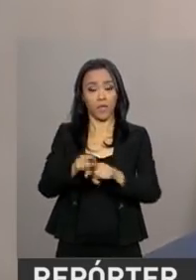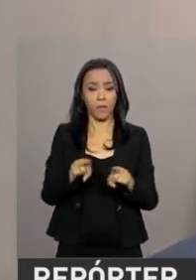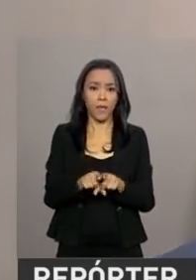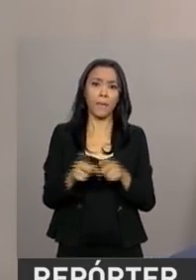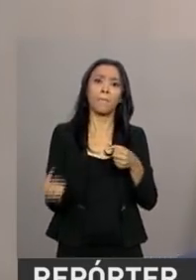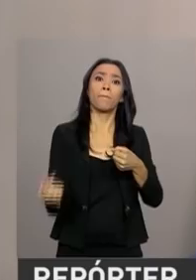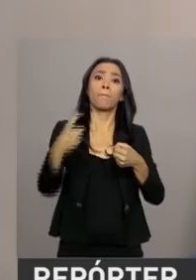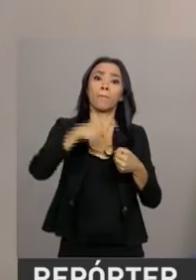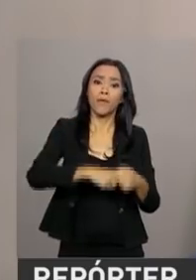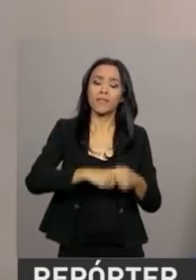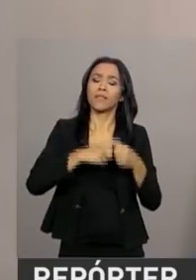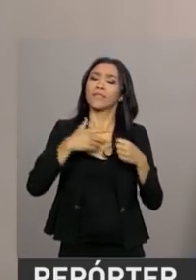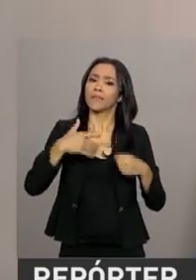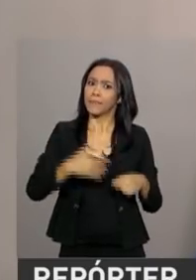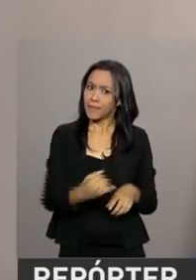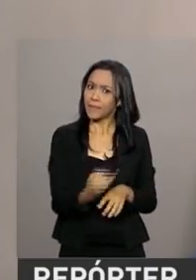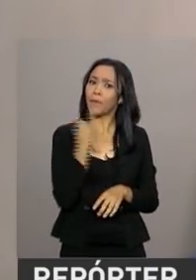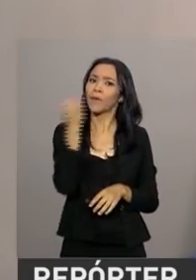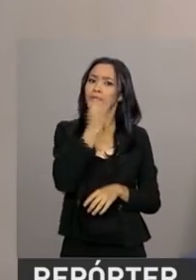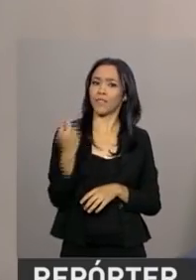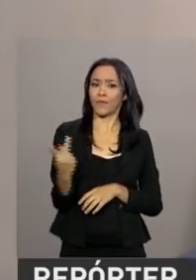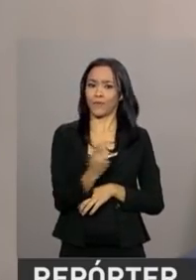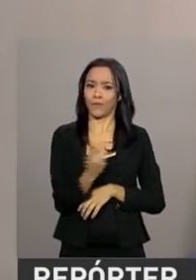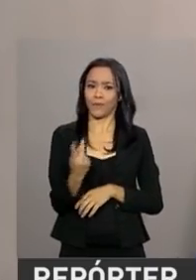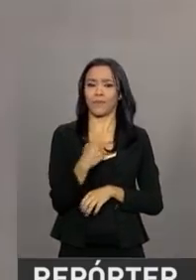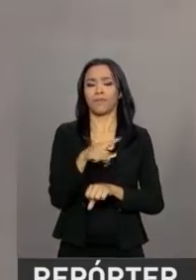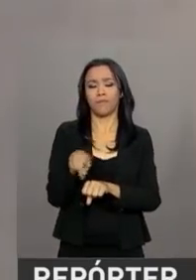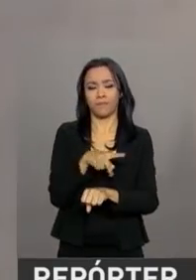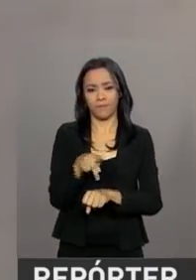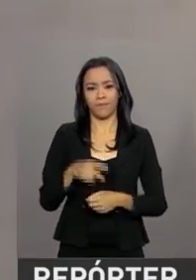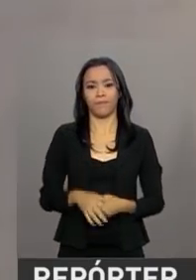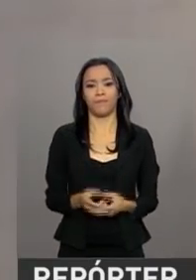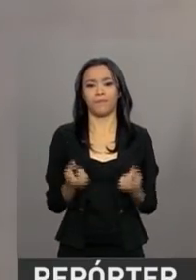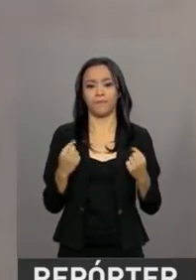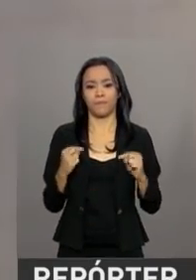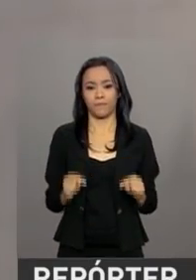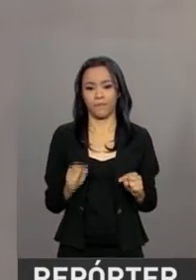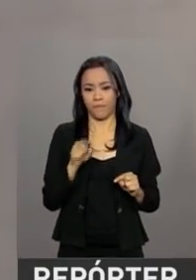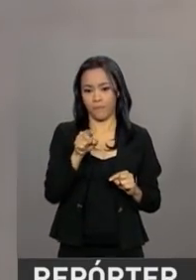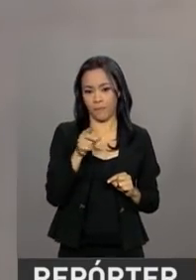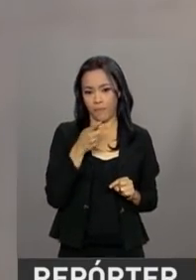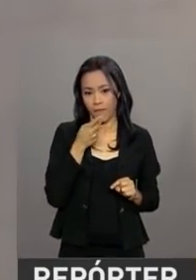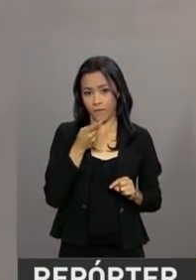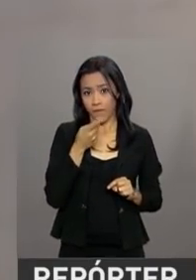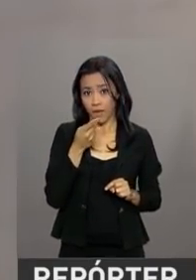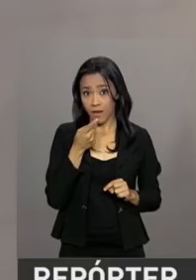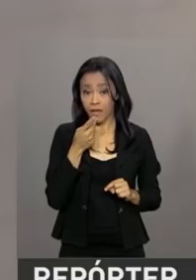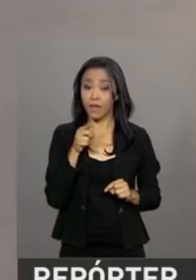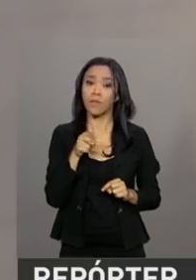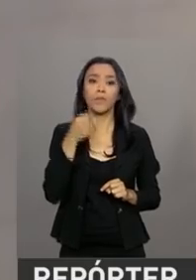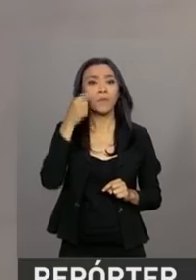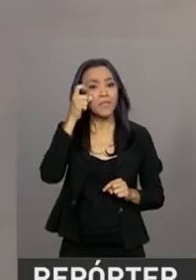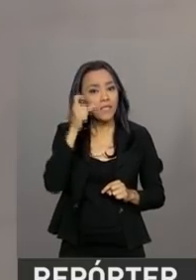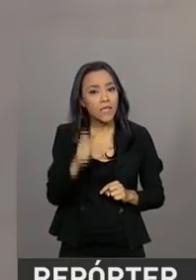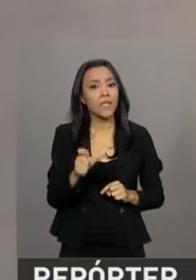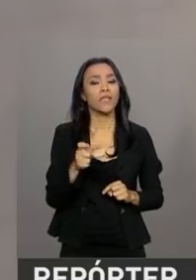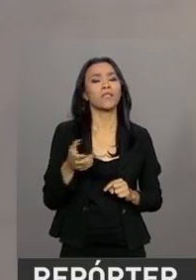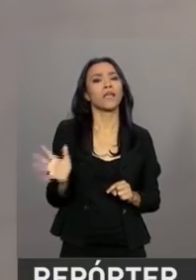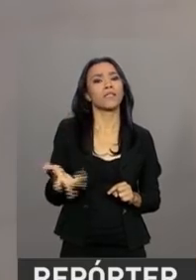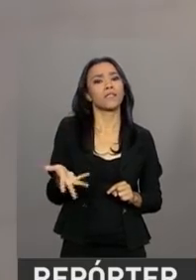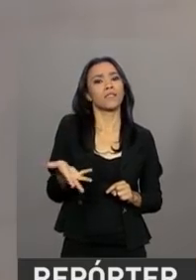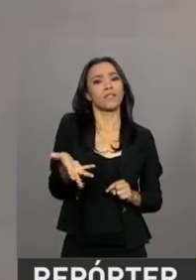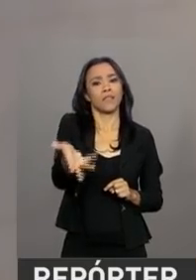parcerias importantes entre os dois países falamos do do interesse que há em acelerarmos o